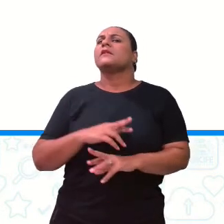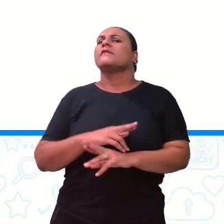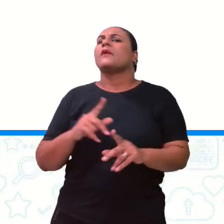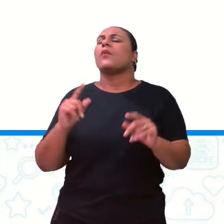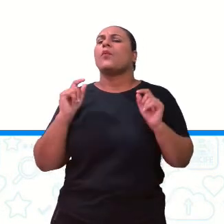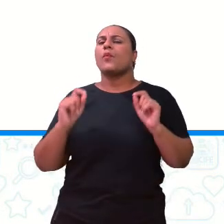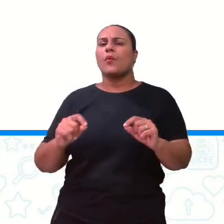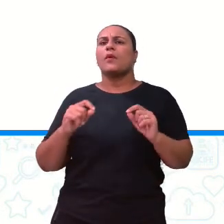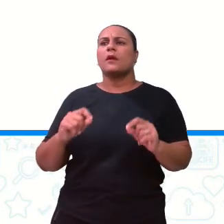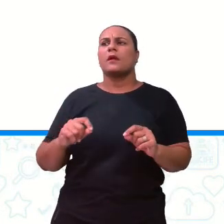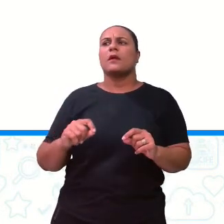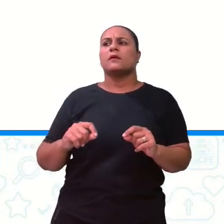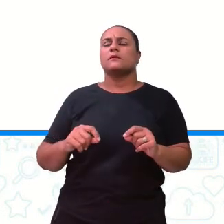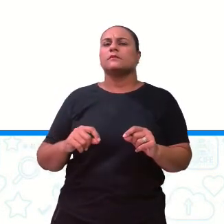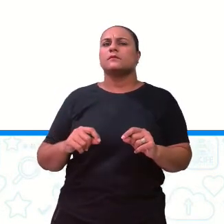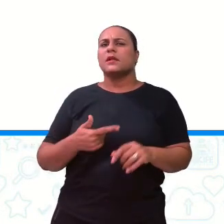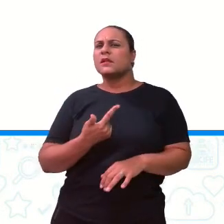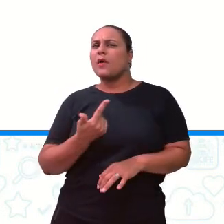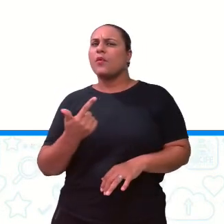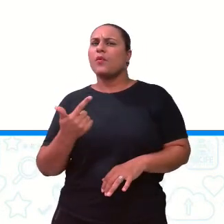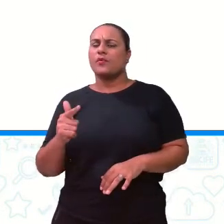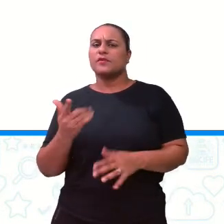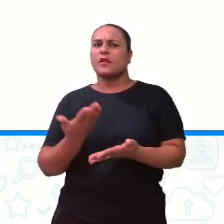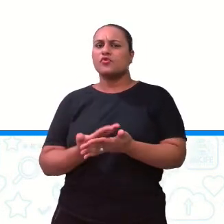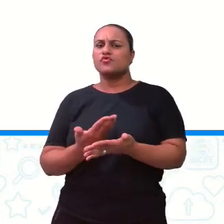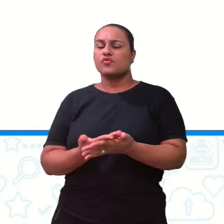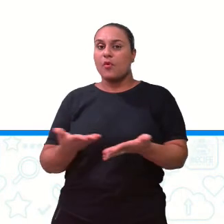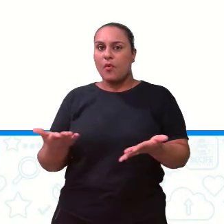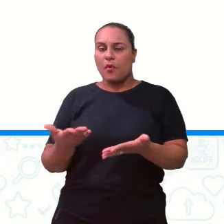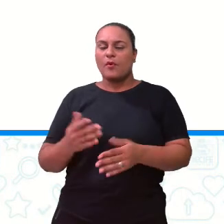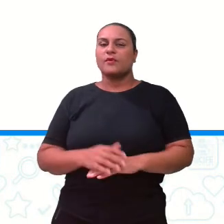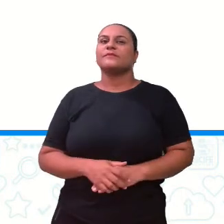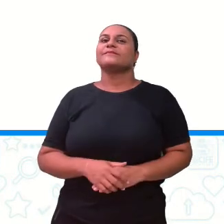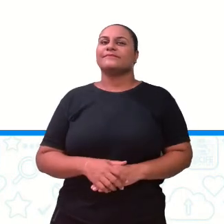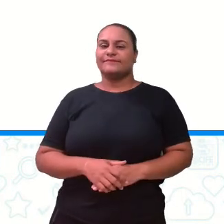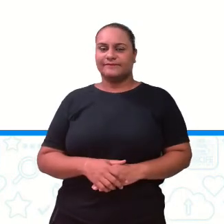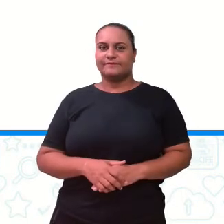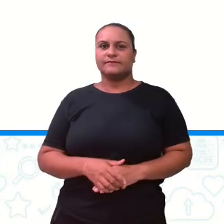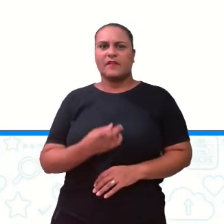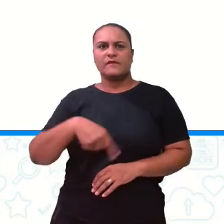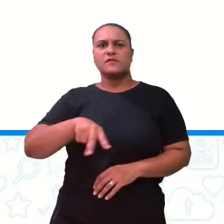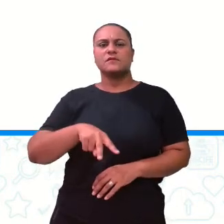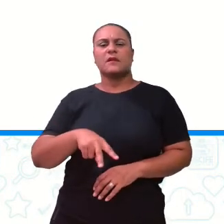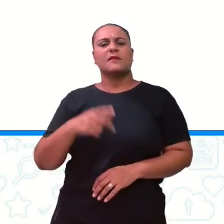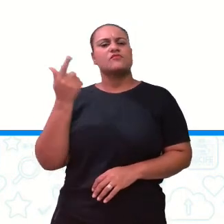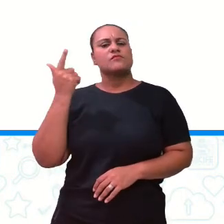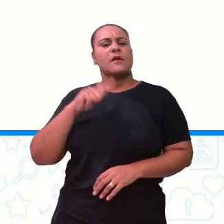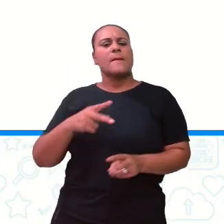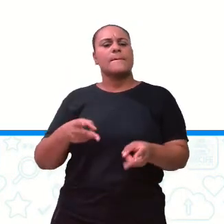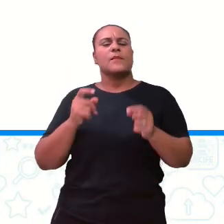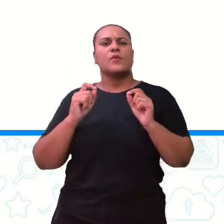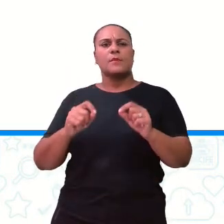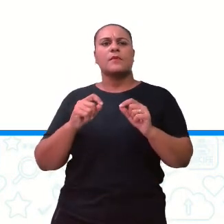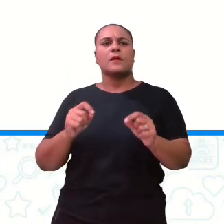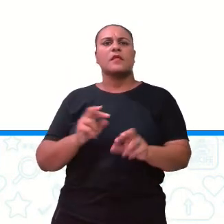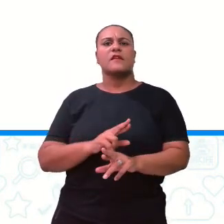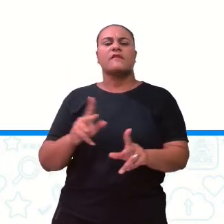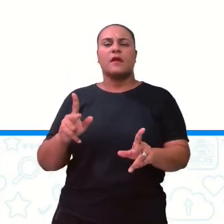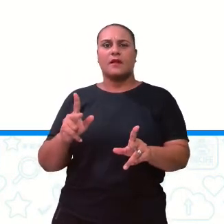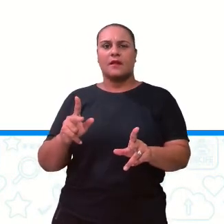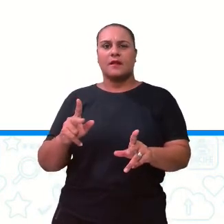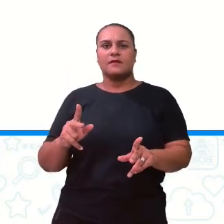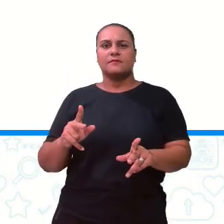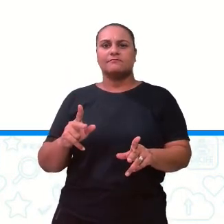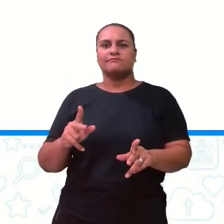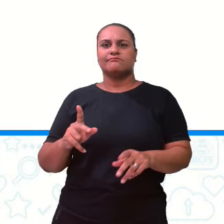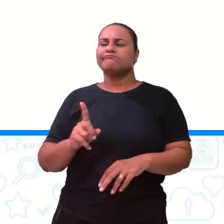diferente da outra que a gente acabou de ver? Contem aí para mim o que vocês conseguem identificar de diferente. O